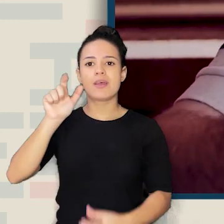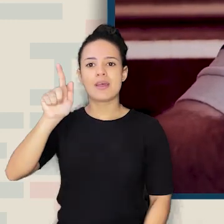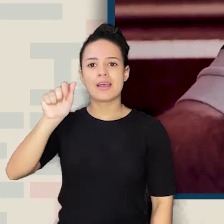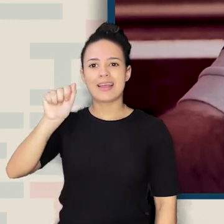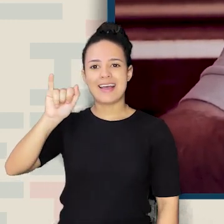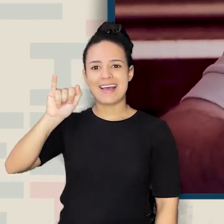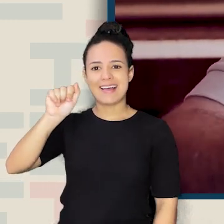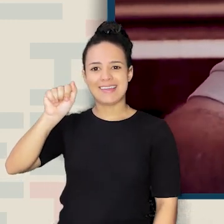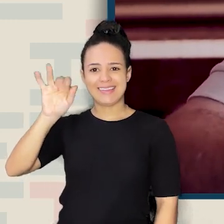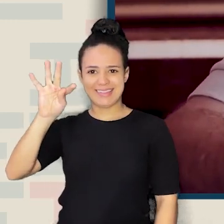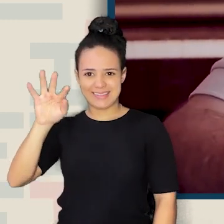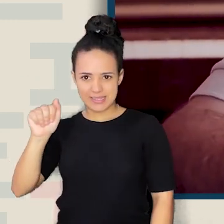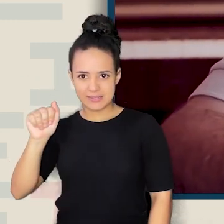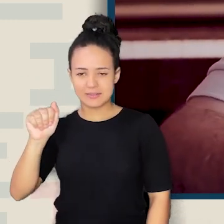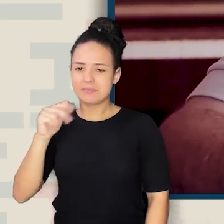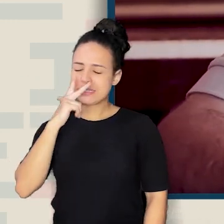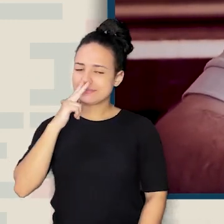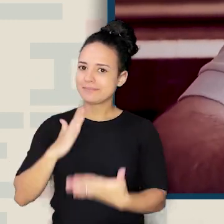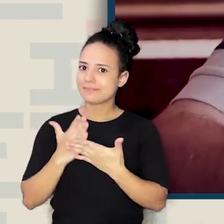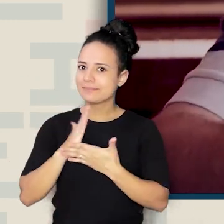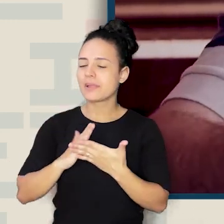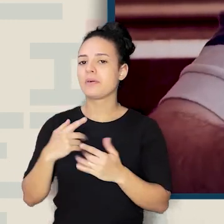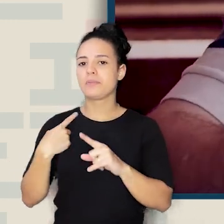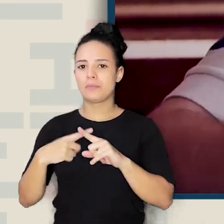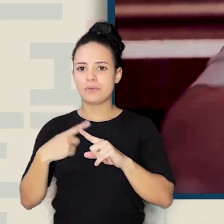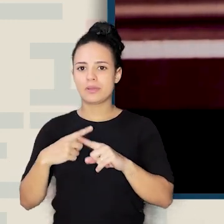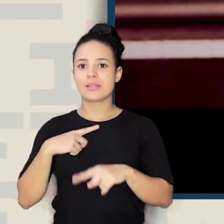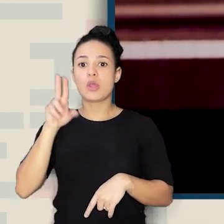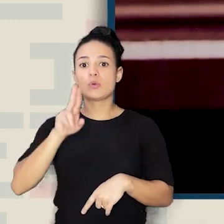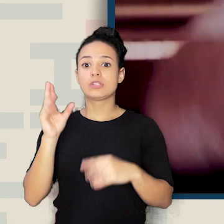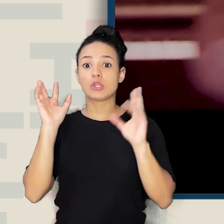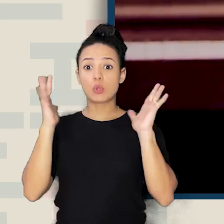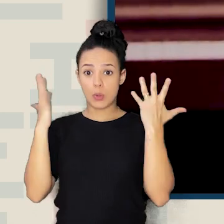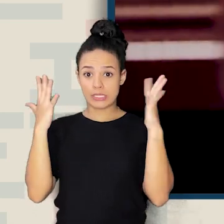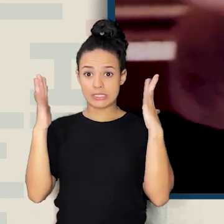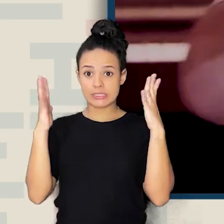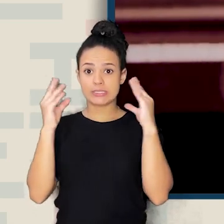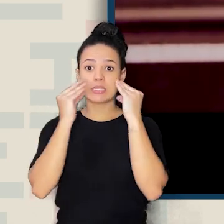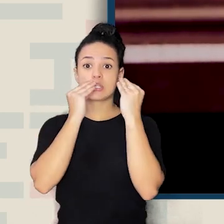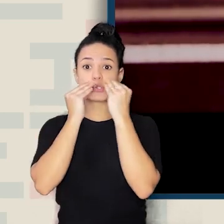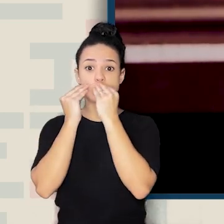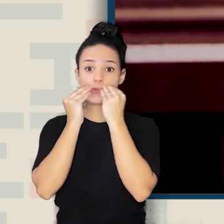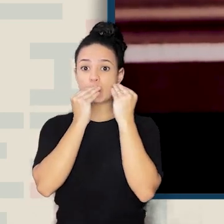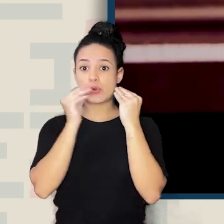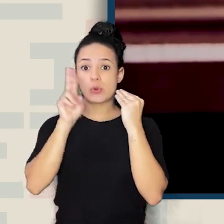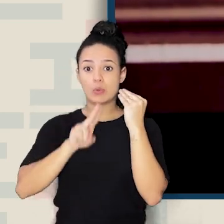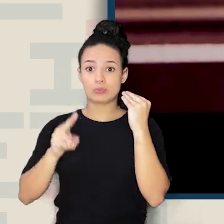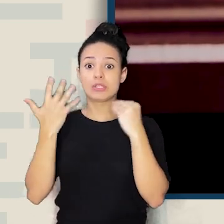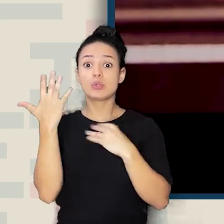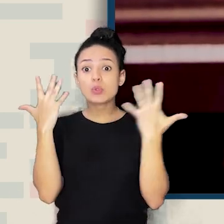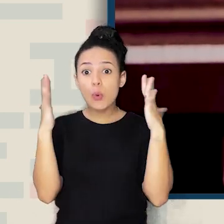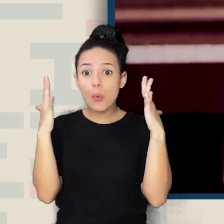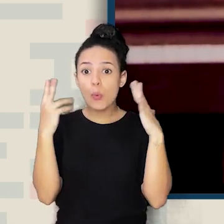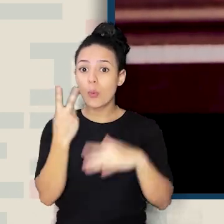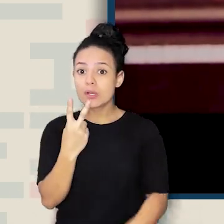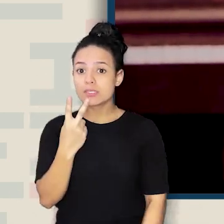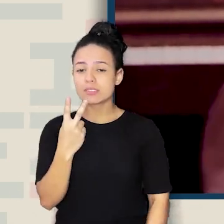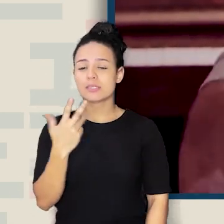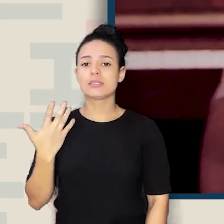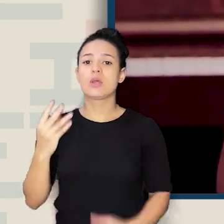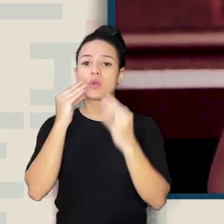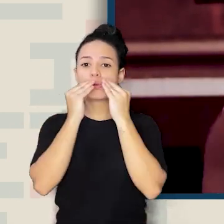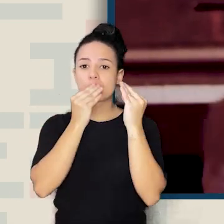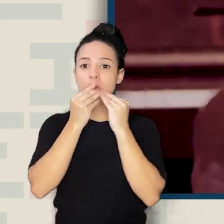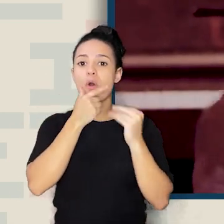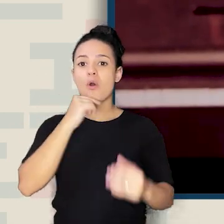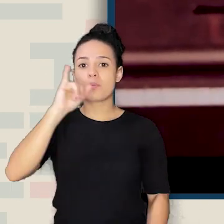um inconveniente assim, porque, eu não vou dizer assim, ele usa as 2 mãos, né? A maioria dos instrumentos você usa as 2 mãos para tocar, né? E a gaita,